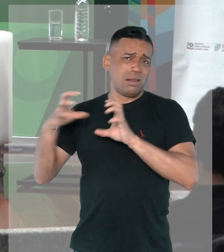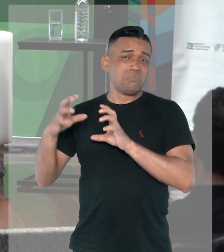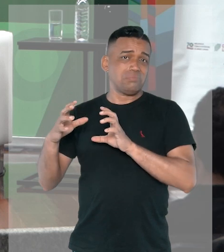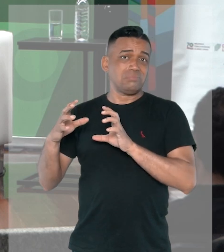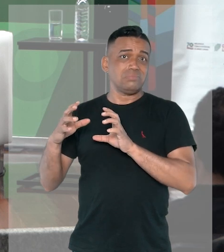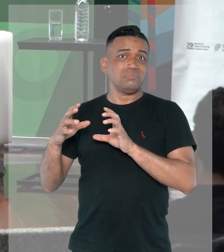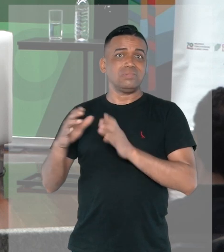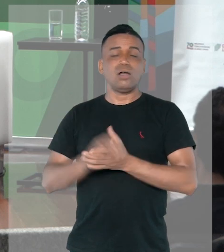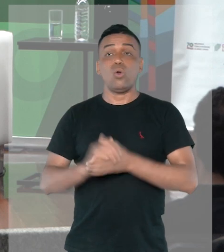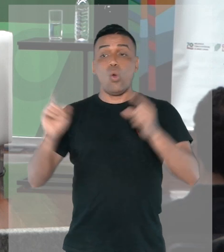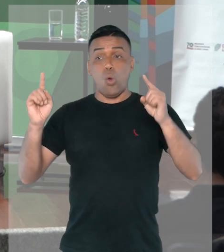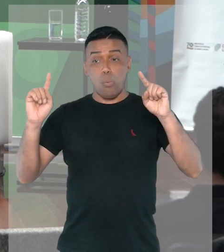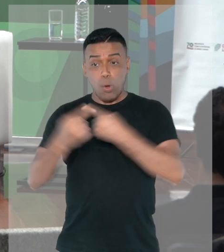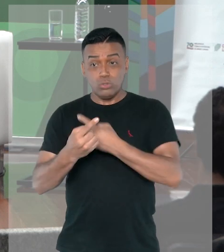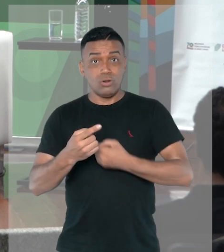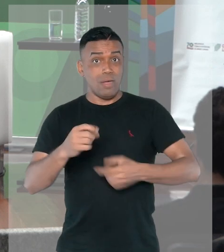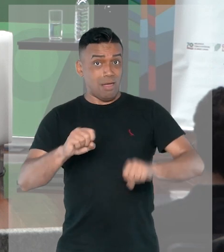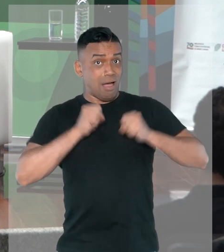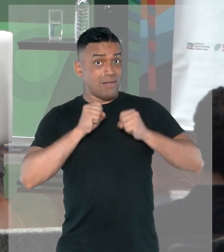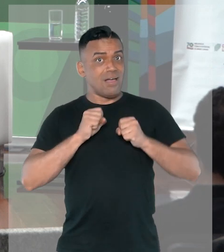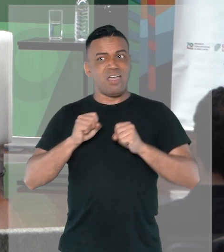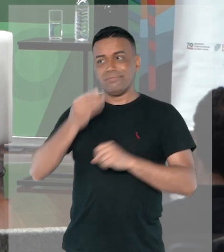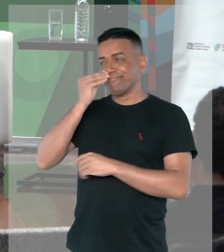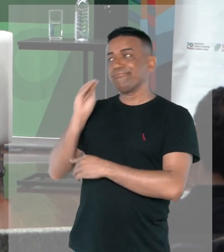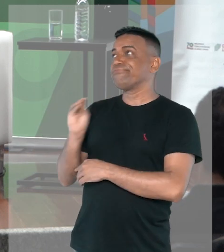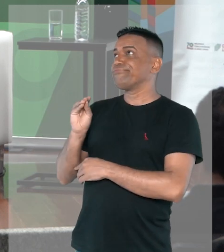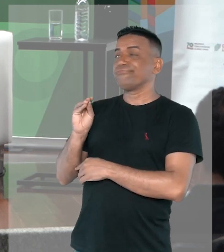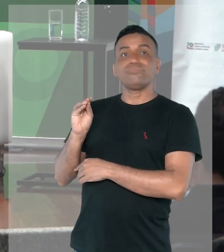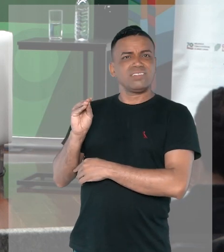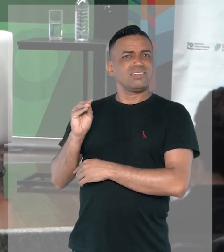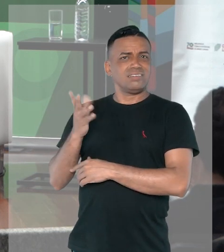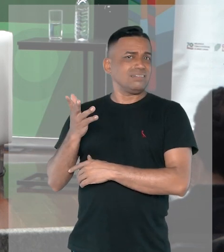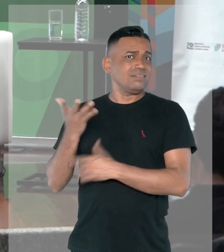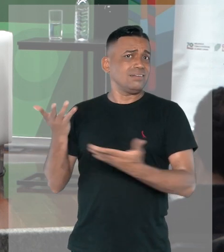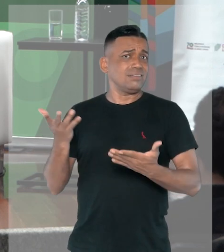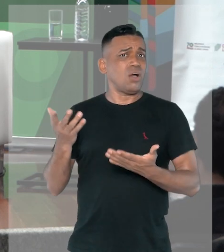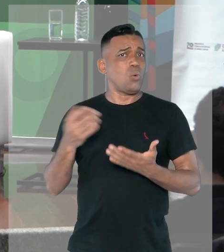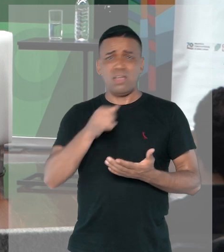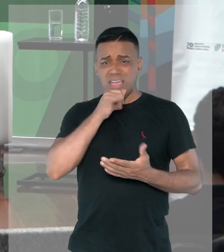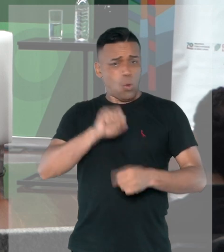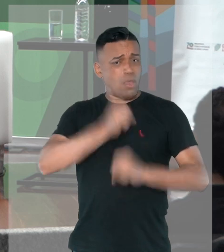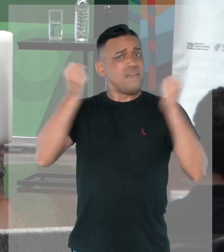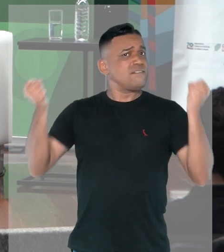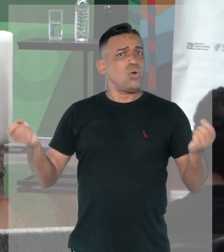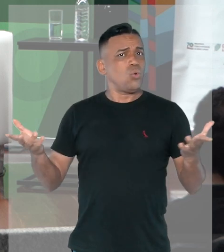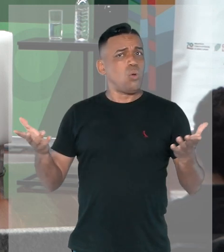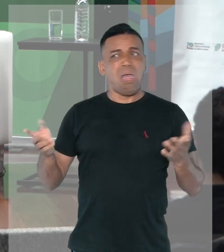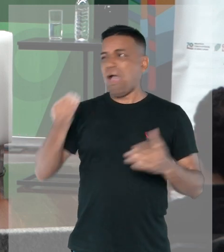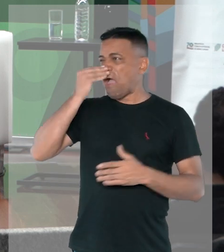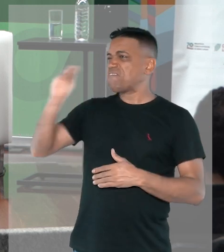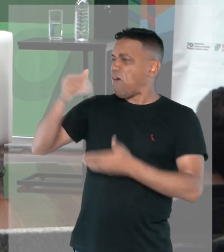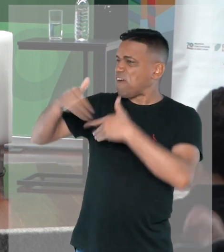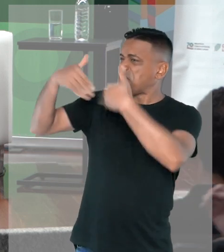indiferente. E o oposto do amor não é a raiva, é a indiferença. Faz o que você quiser que eu não ligo. Não é horrível isso? Vai onde você quiser,